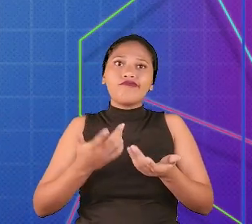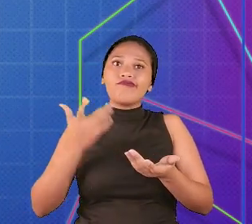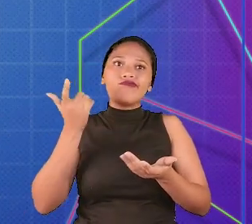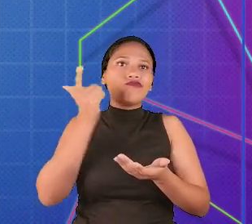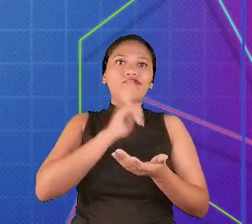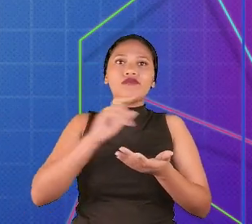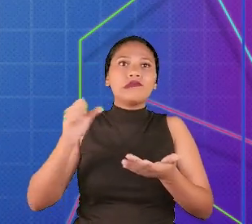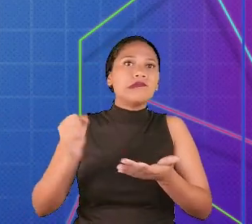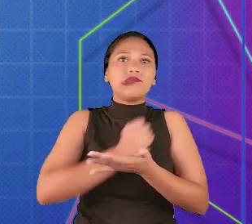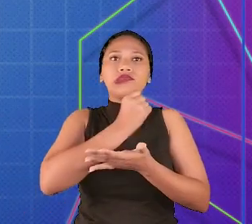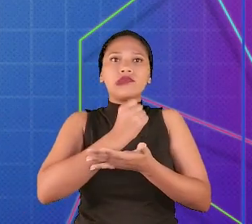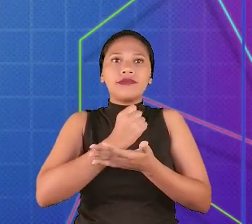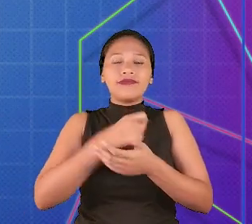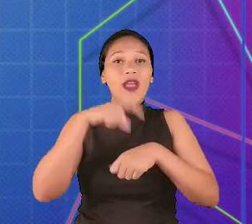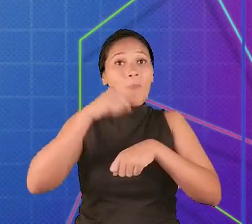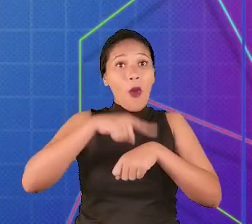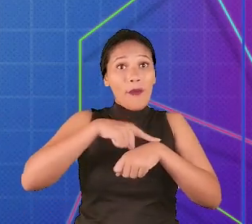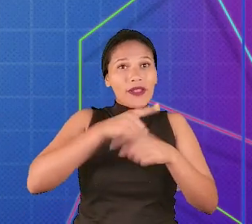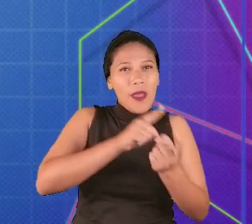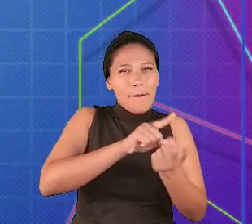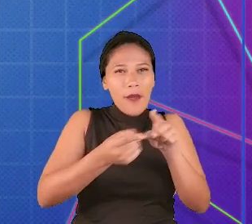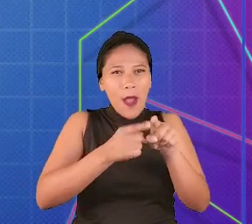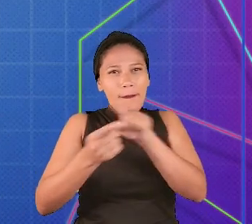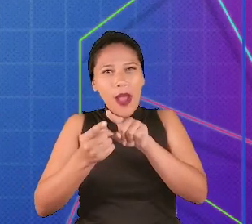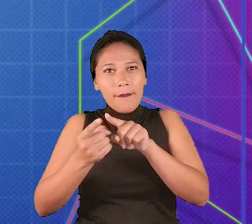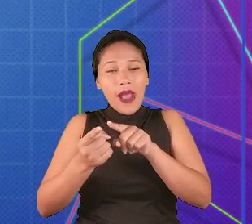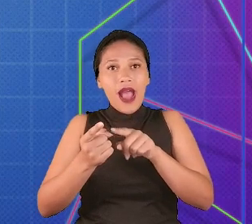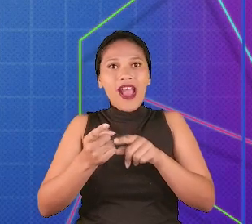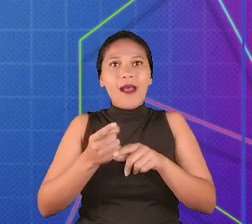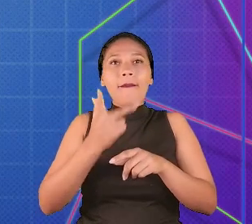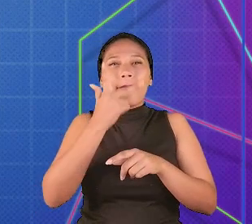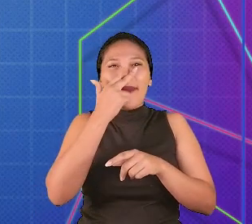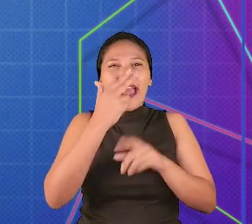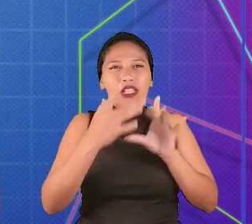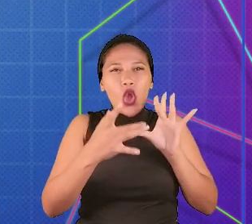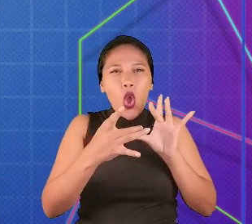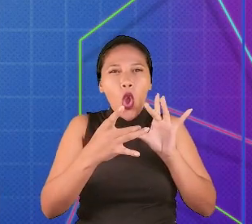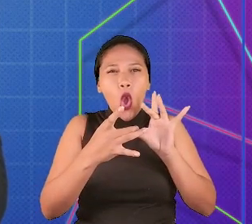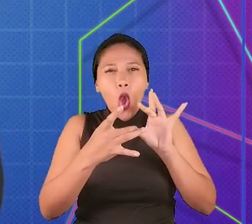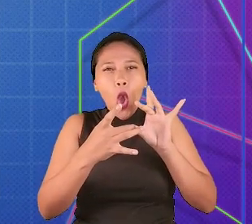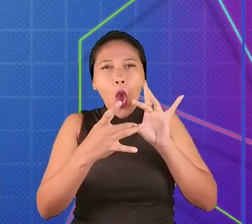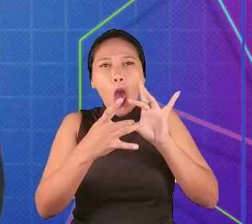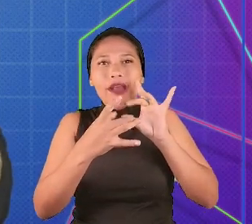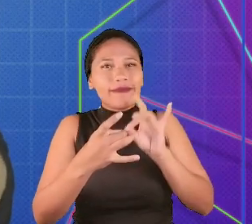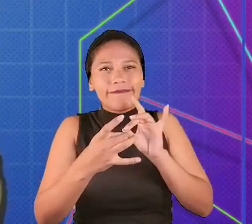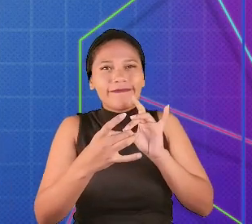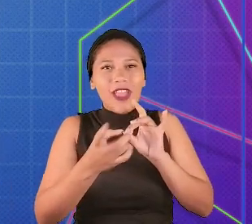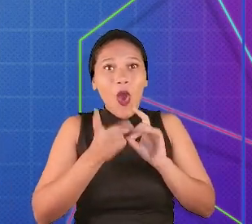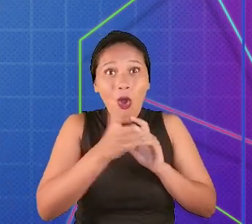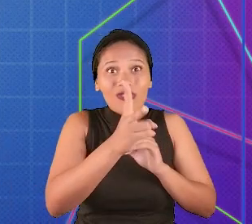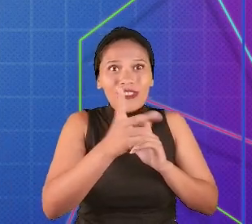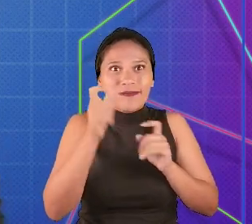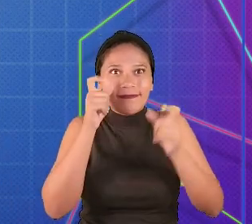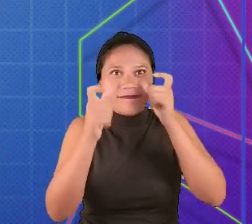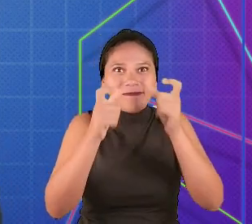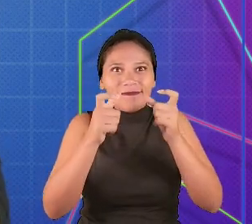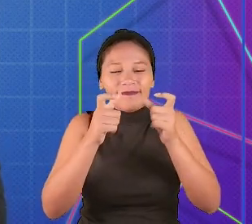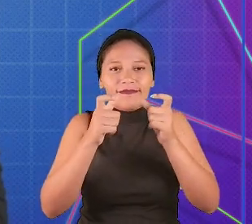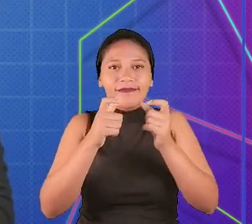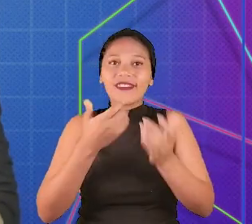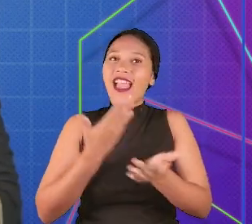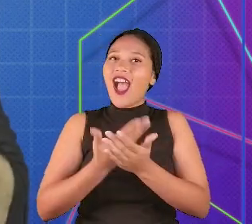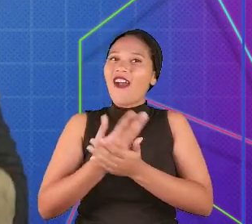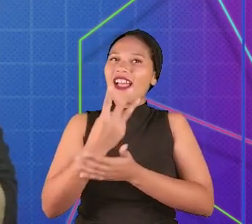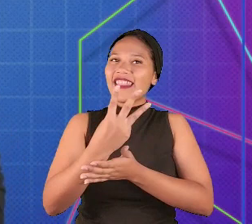zerar o jogo. Os pontos de virada vão te ajudar a manter a sua história interessante, prendendo a atenção do público do início ao fim.